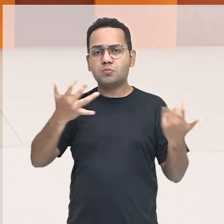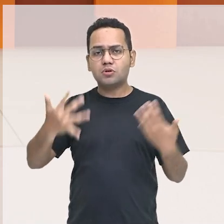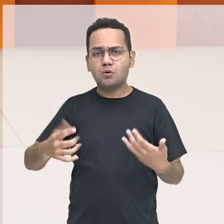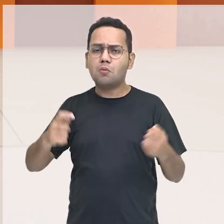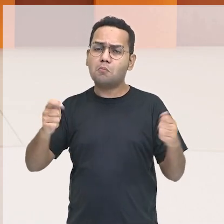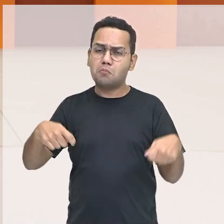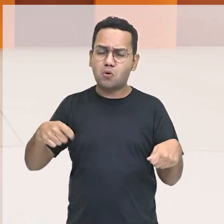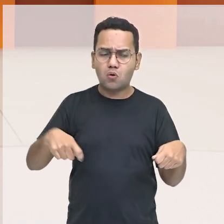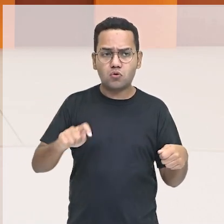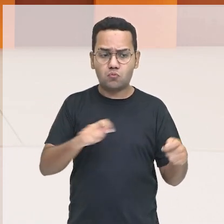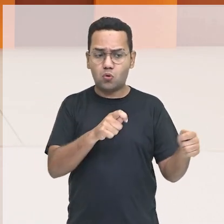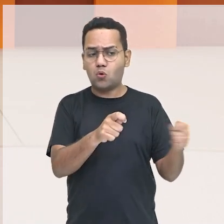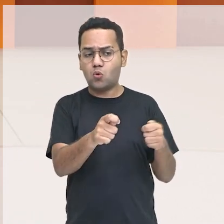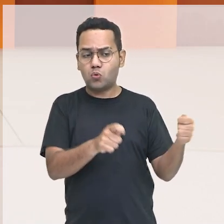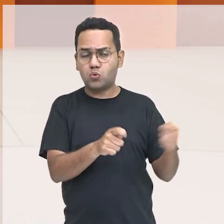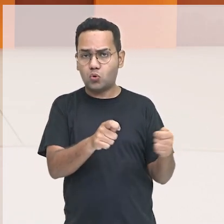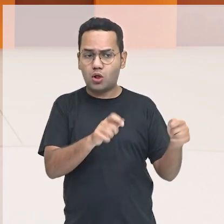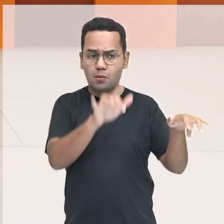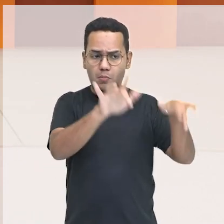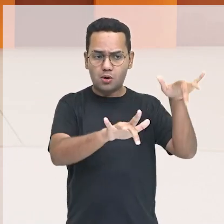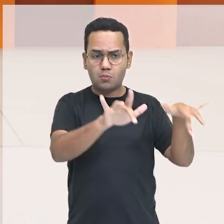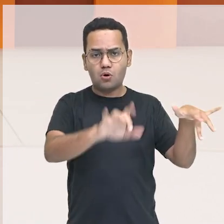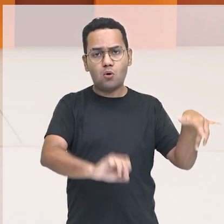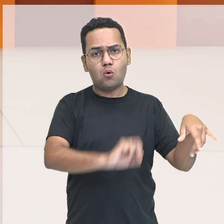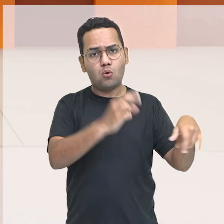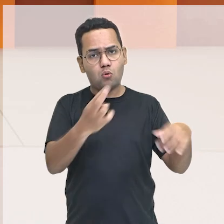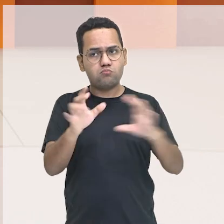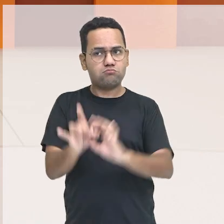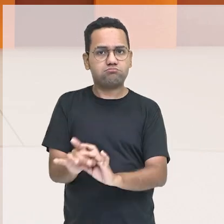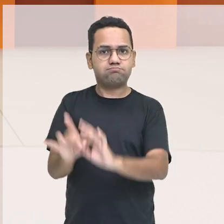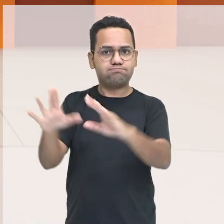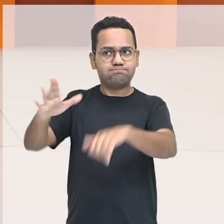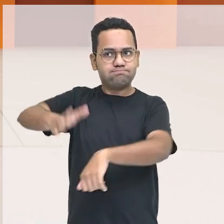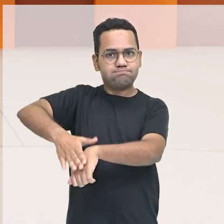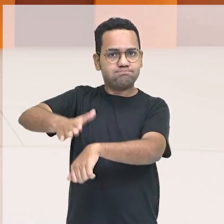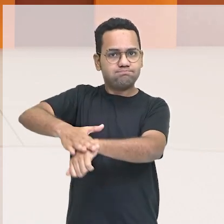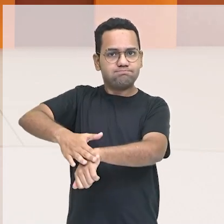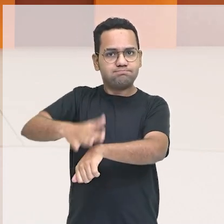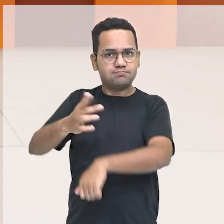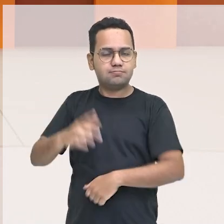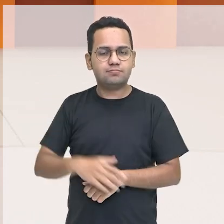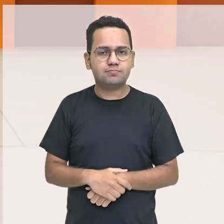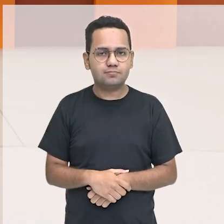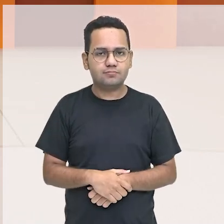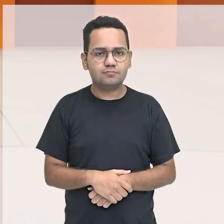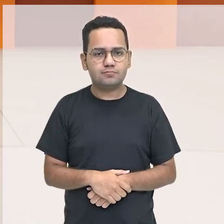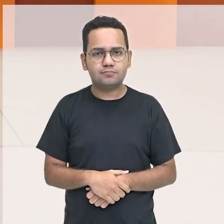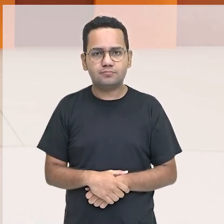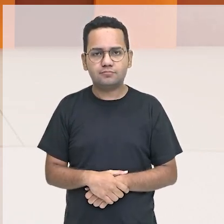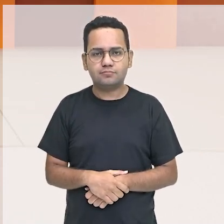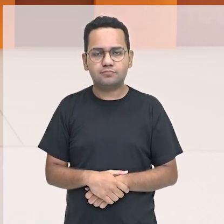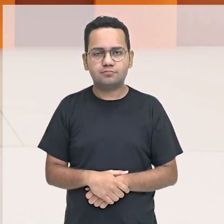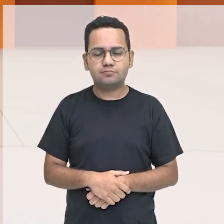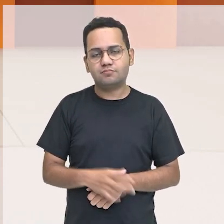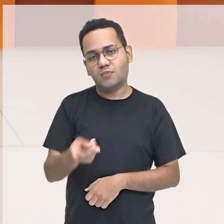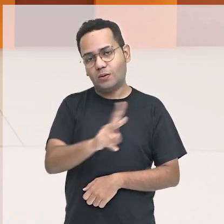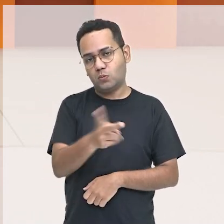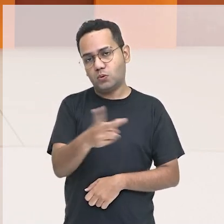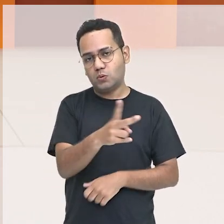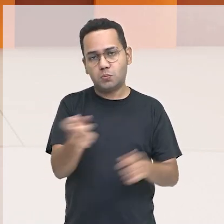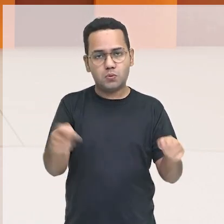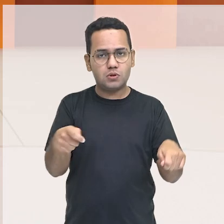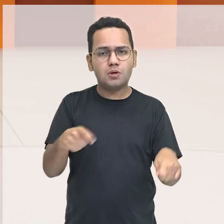pode controlar o indivíduo no sentido de fazer com que ele seja um indivíduo passivo, como ela pode trabalhar o indivíduo para que ele seja um